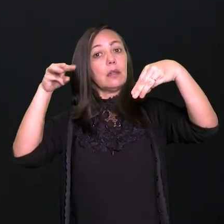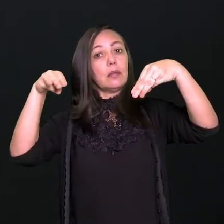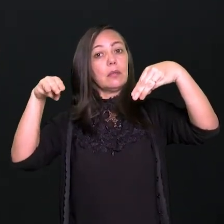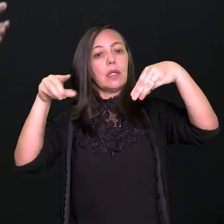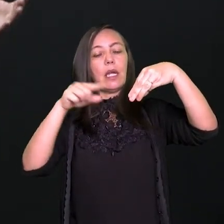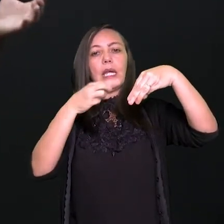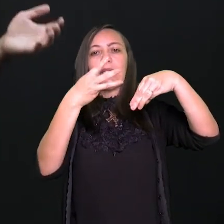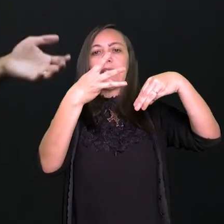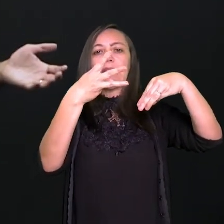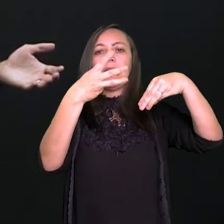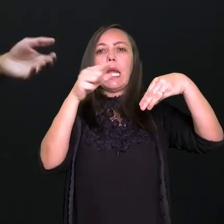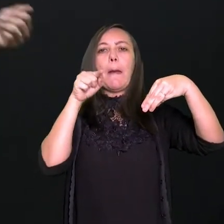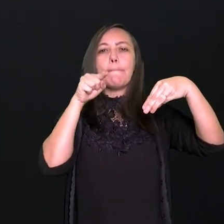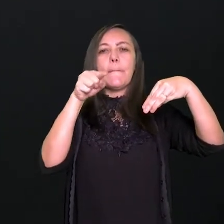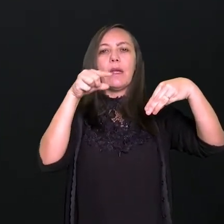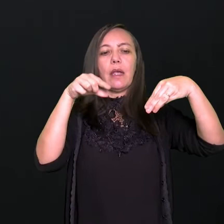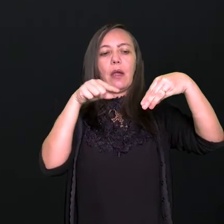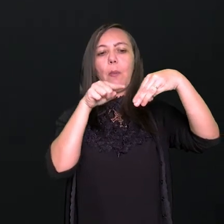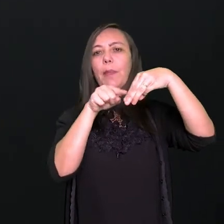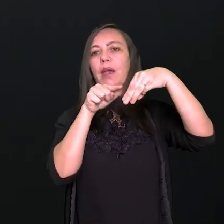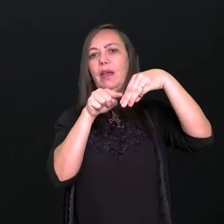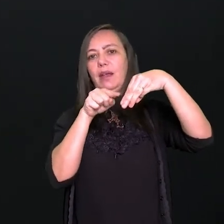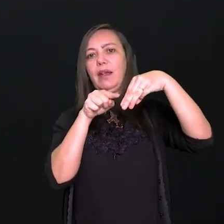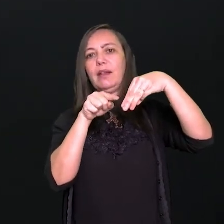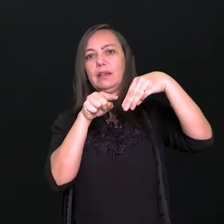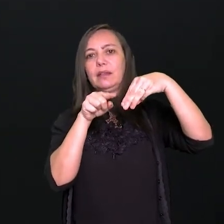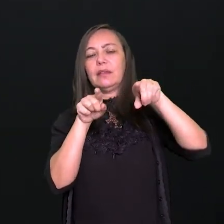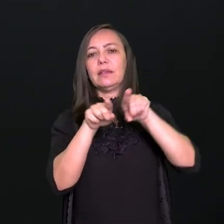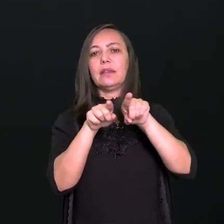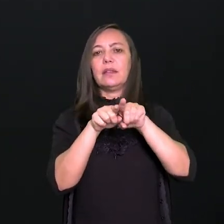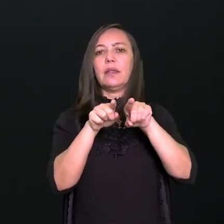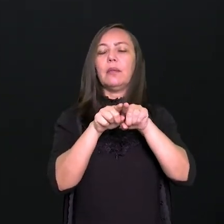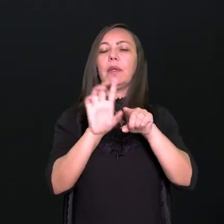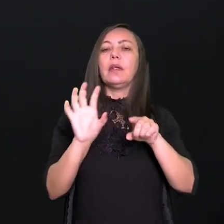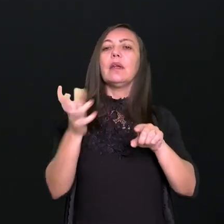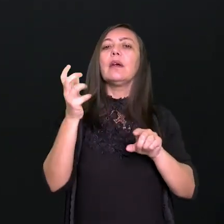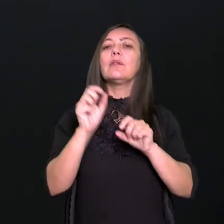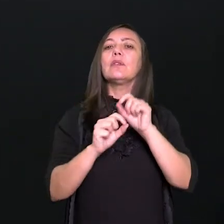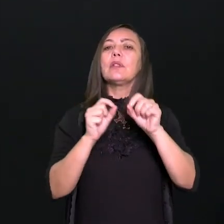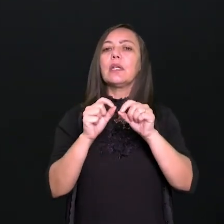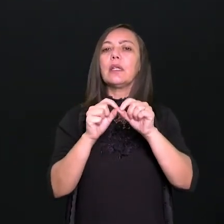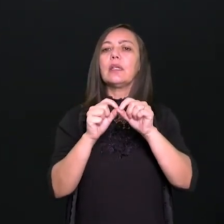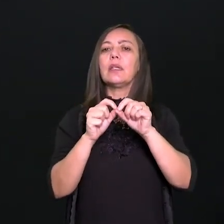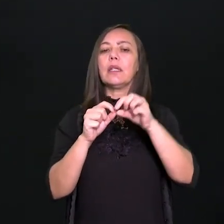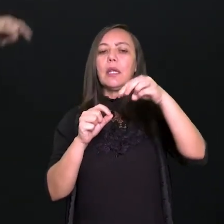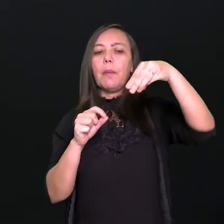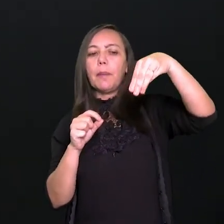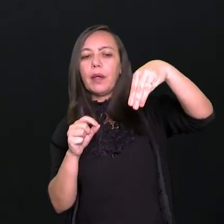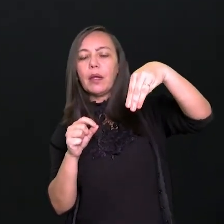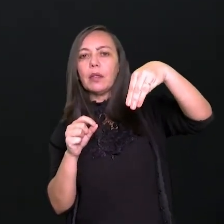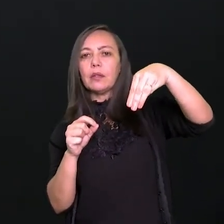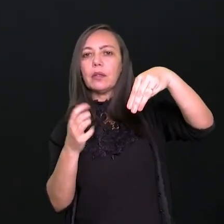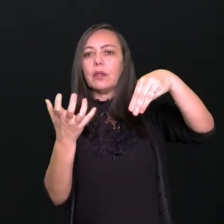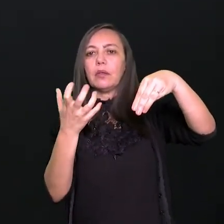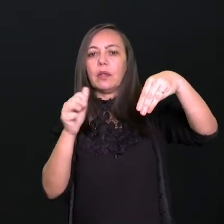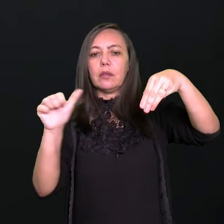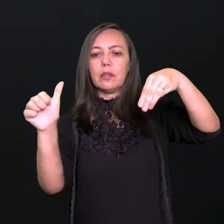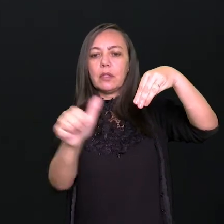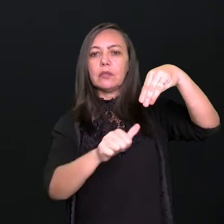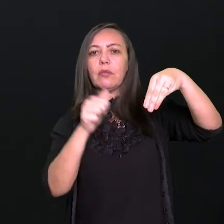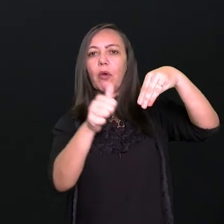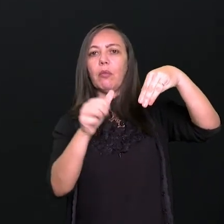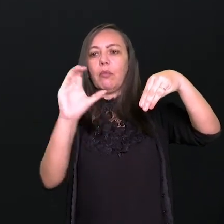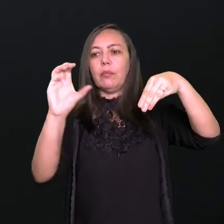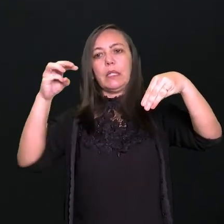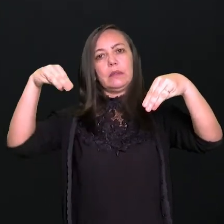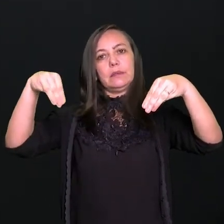a 3.000 metros. A mesma ideia aqui também, ela funciona de metros para centímetros, que é o que a gente mais